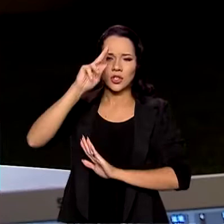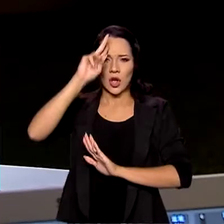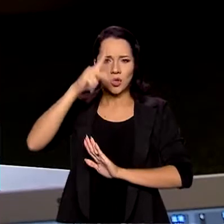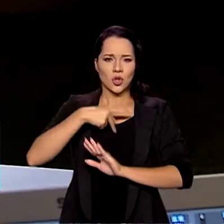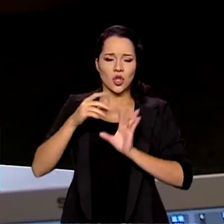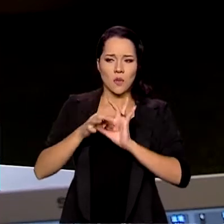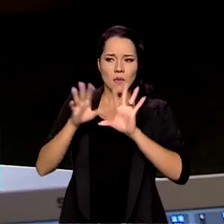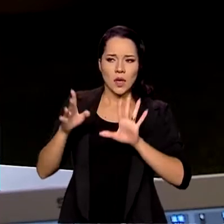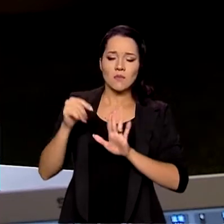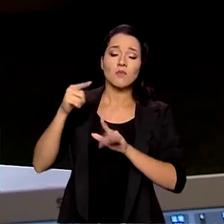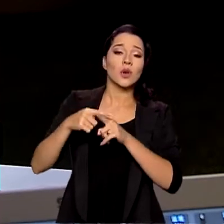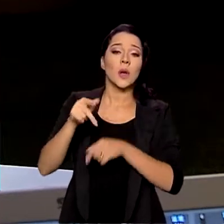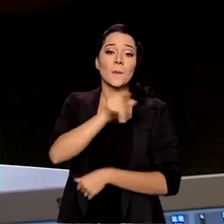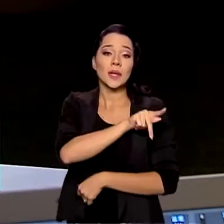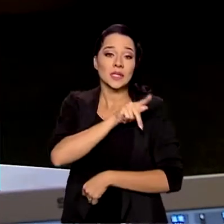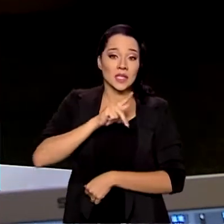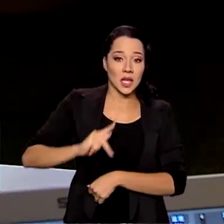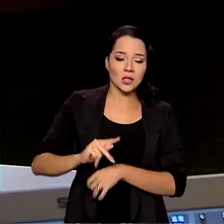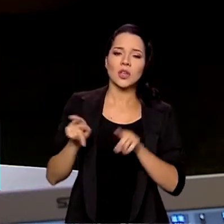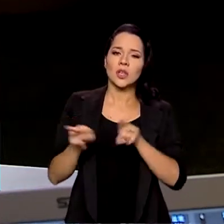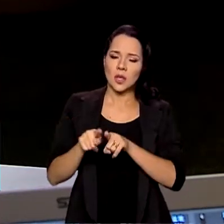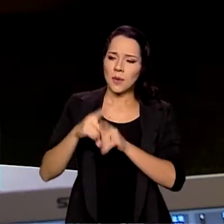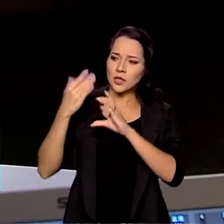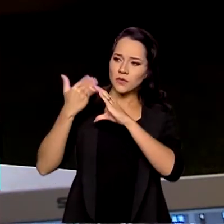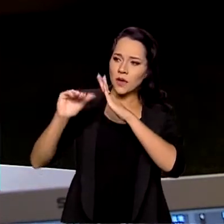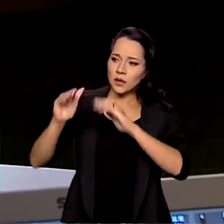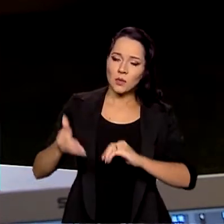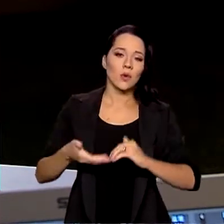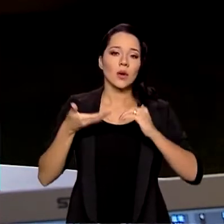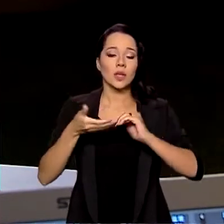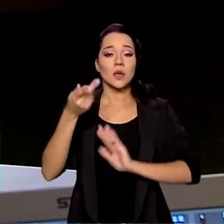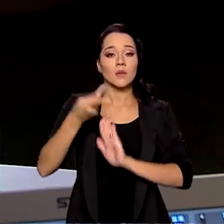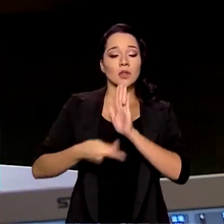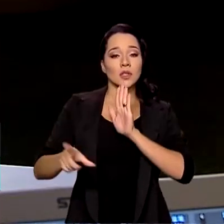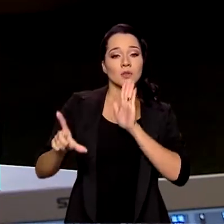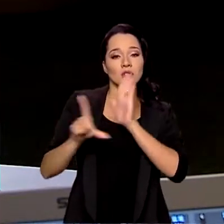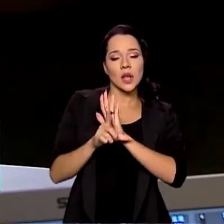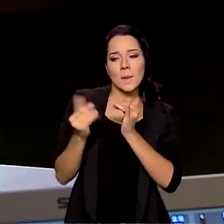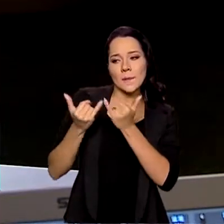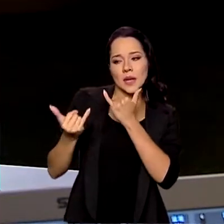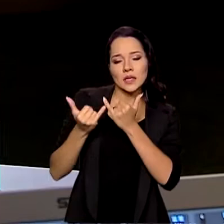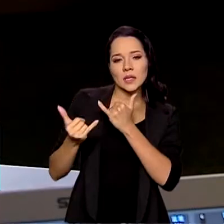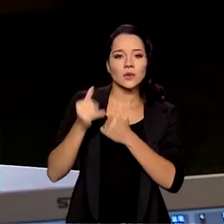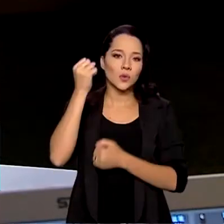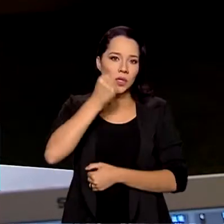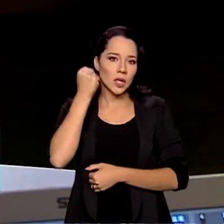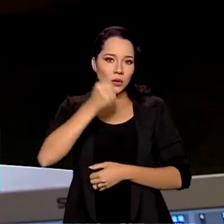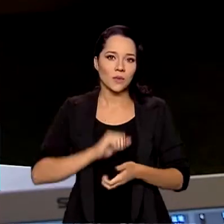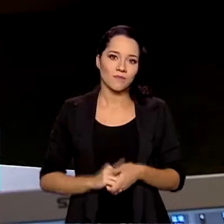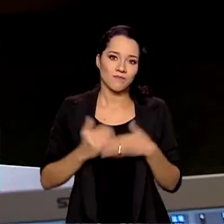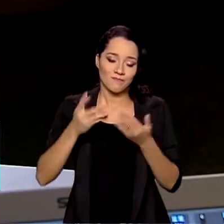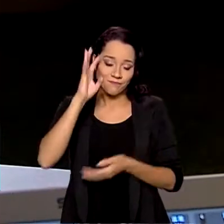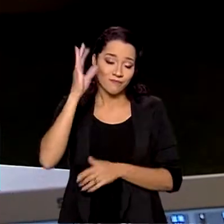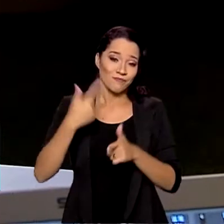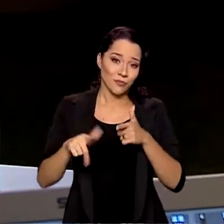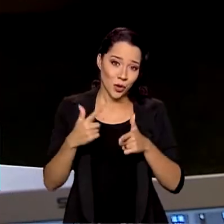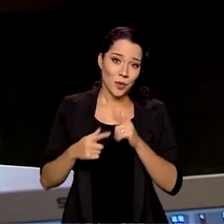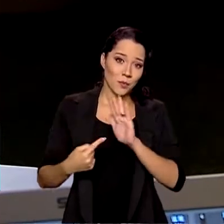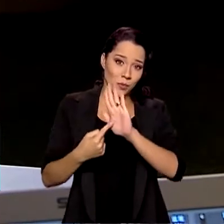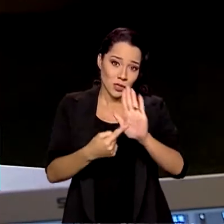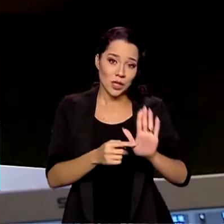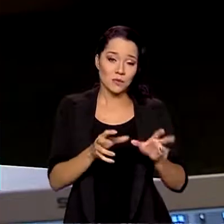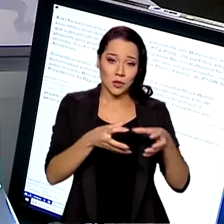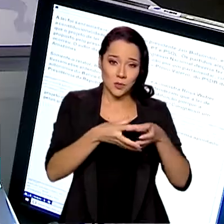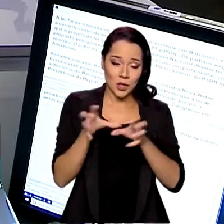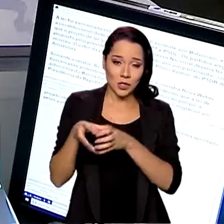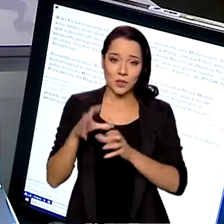Constituição porque a presidência da República também tinha enviado ao Congresso um projeto de lei idêntico ao do senador. E isso resolve o problema apontado pelos